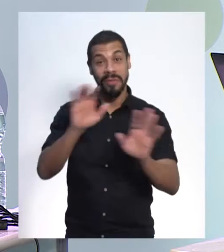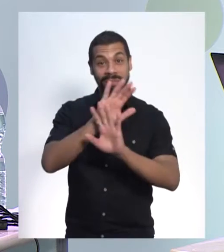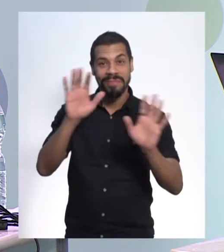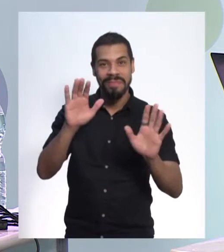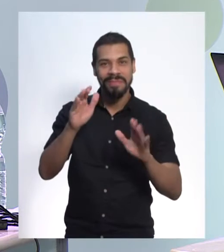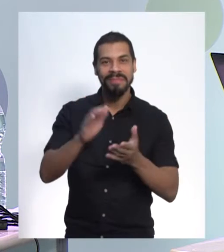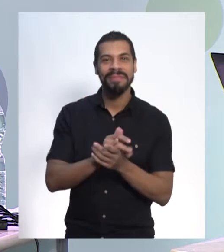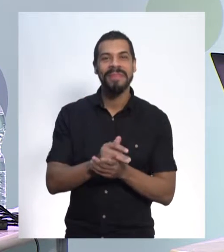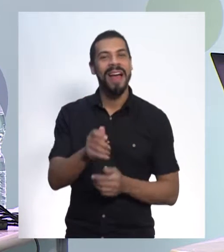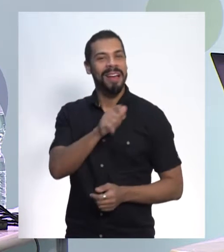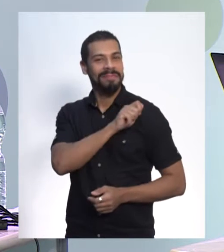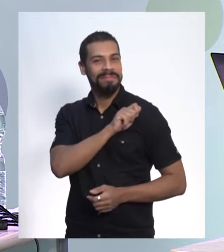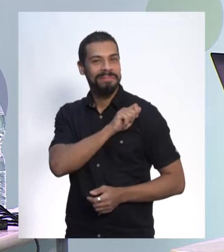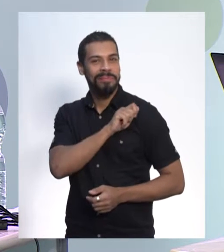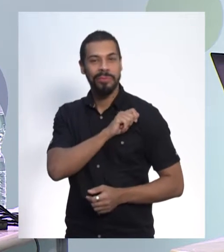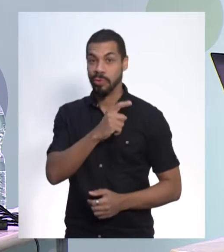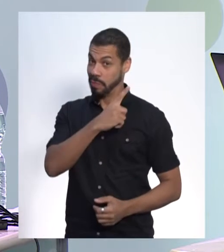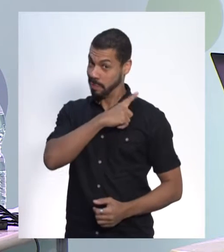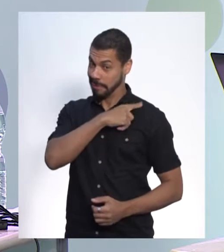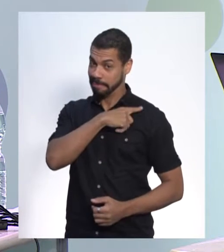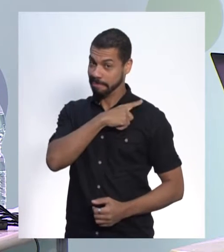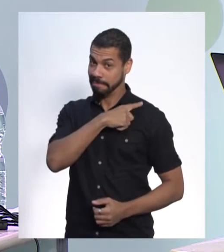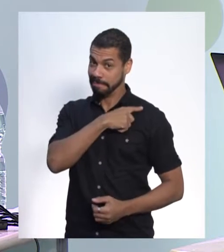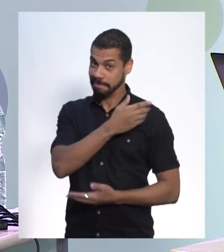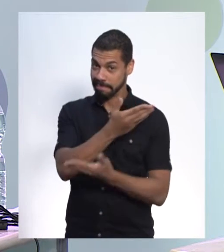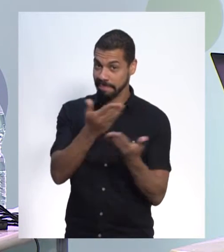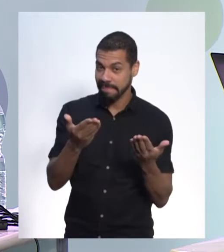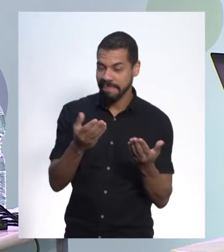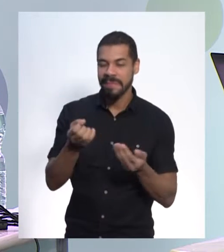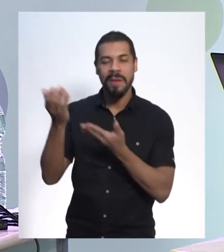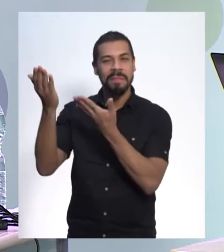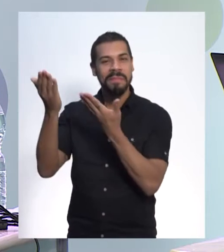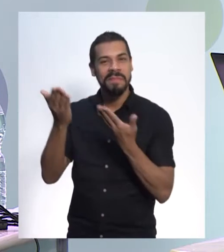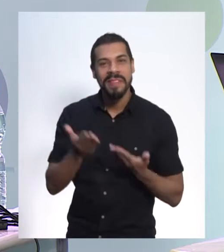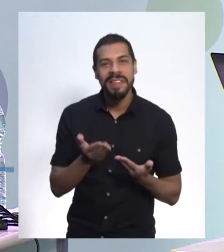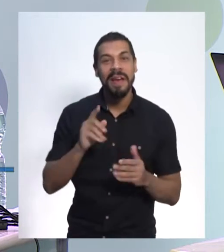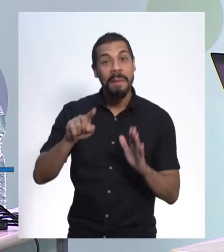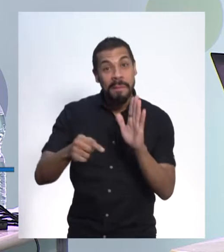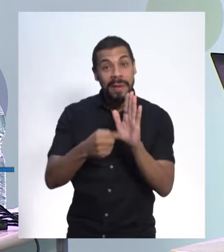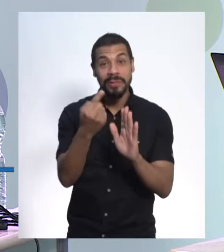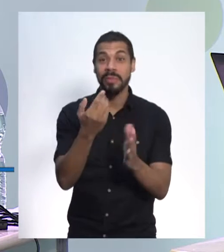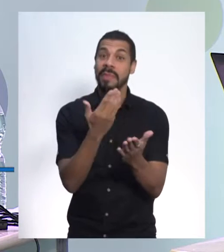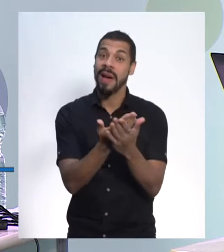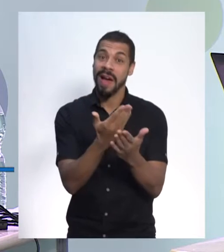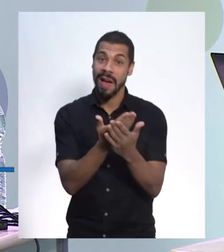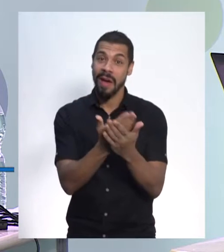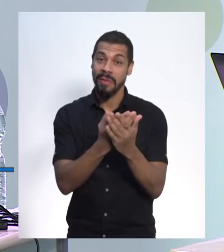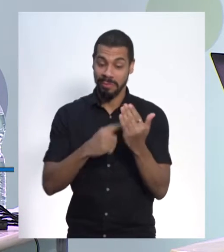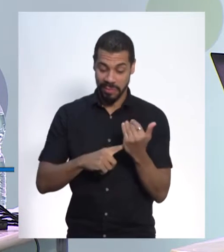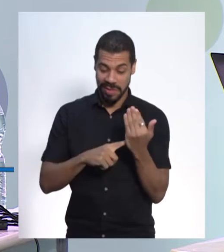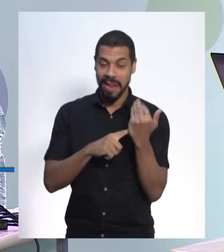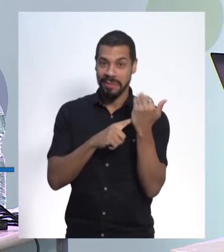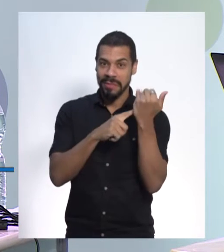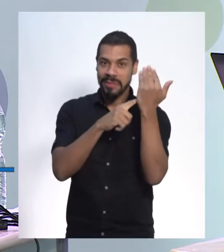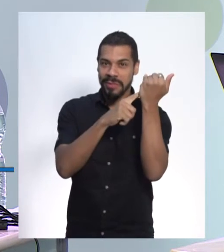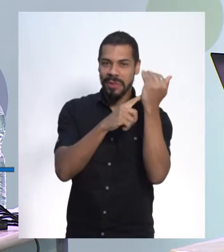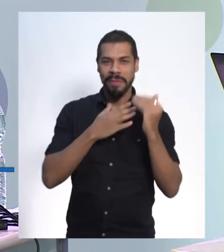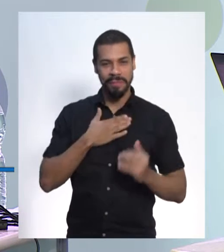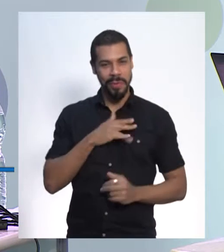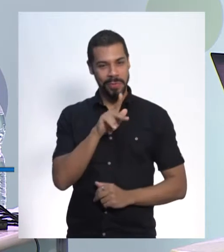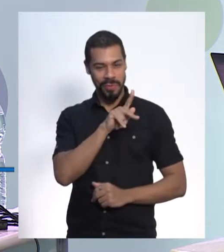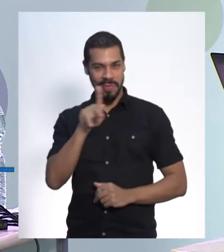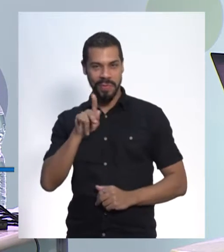Olá, alunos da primeira série do ensino médio. Sejam bem-vindos a mais uma aula de tecnologia. Eu sou a